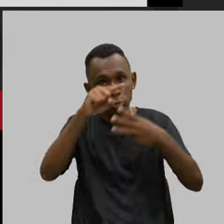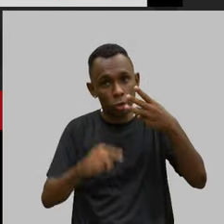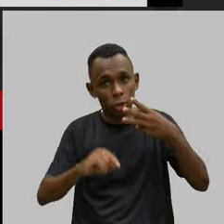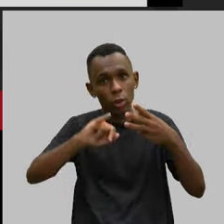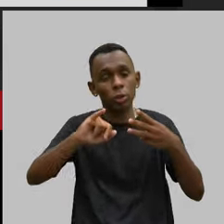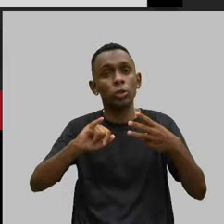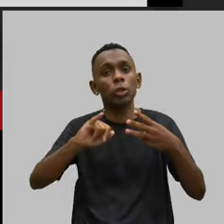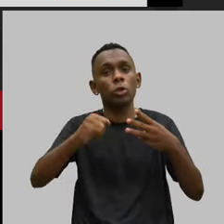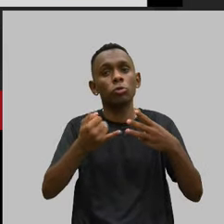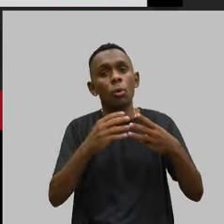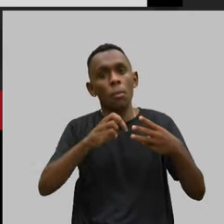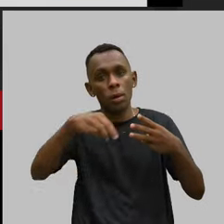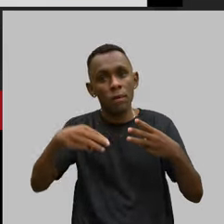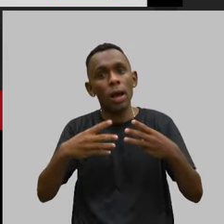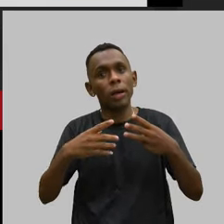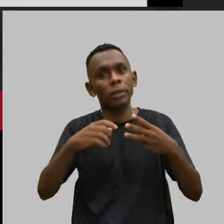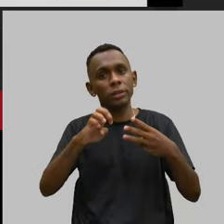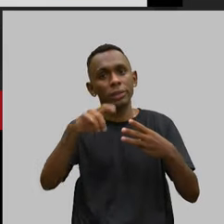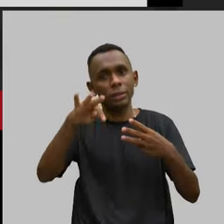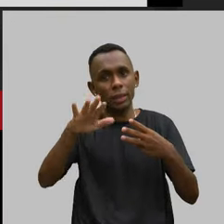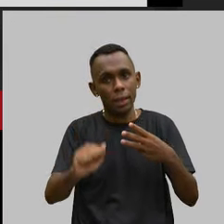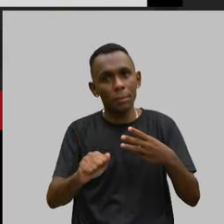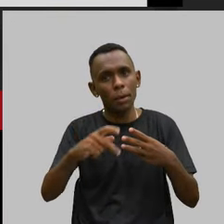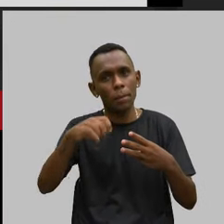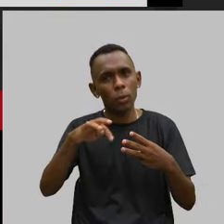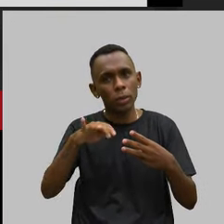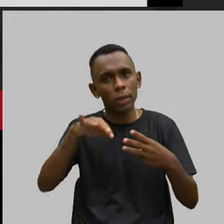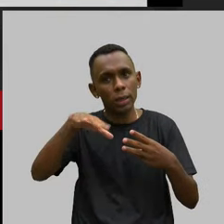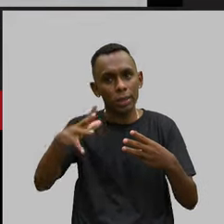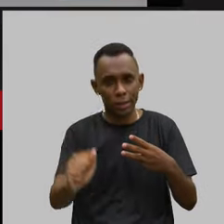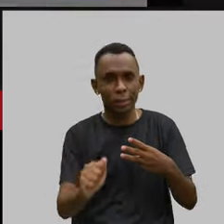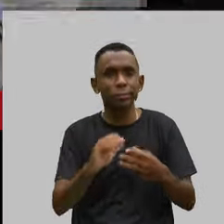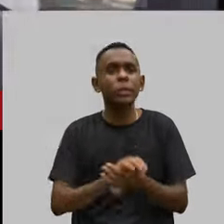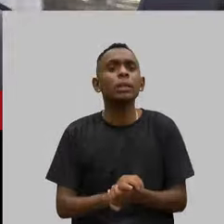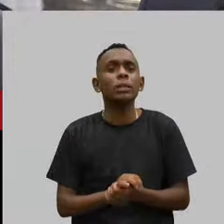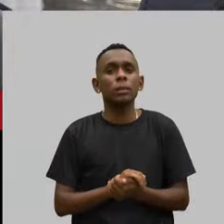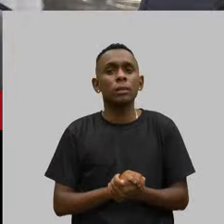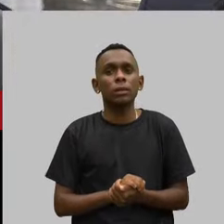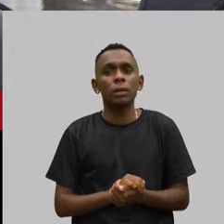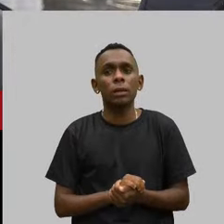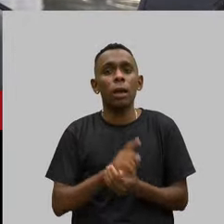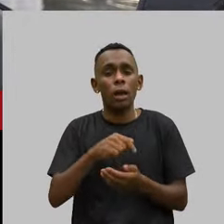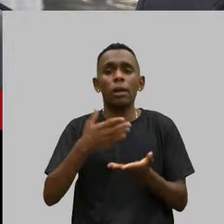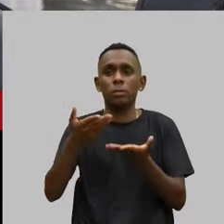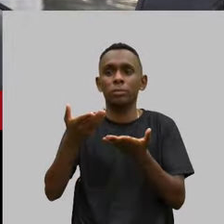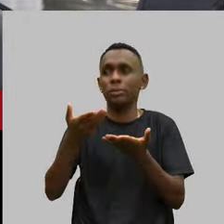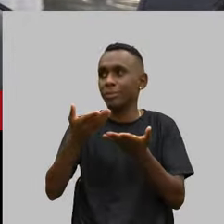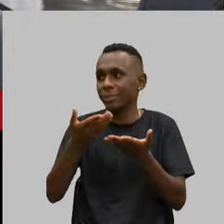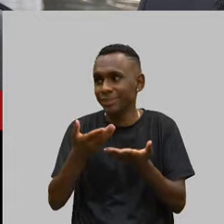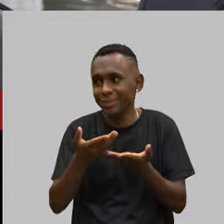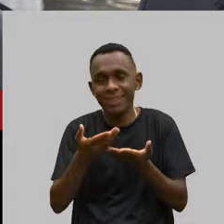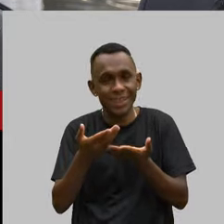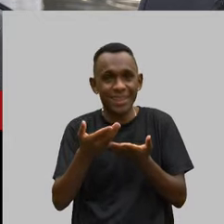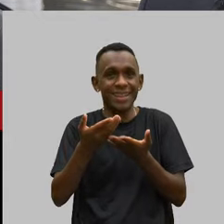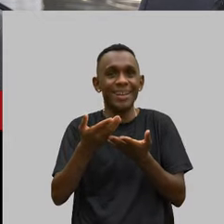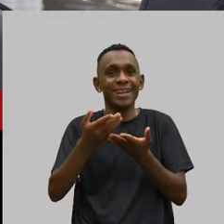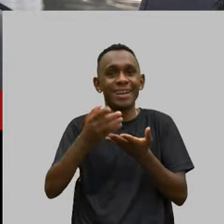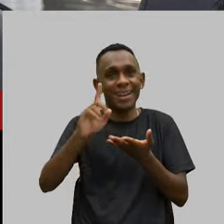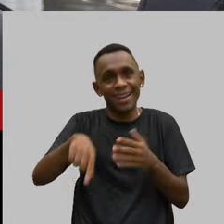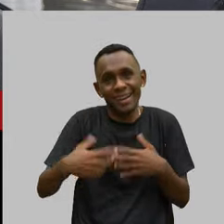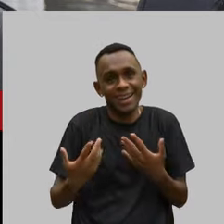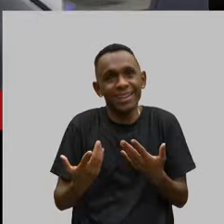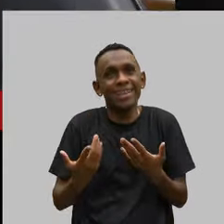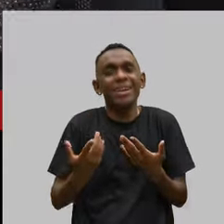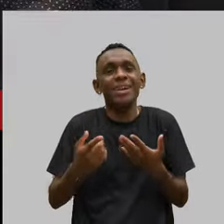aai com isso a gente tá levando serviços a comunidades extremamente pequenas que agora vão ter